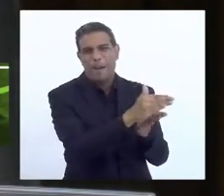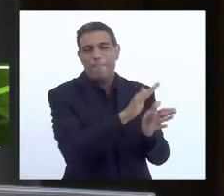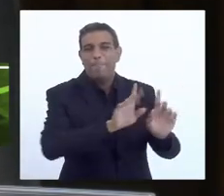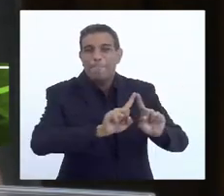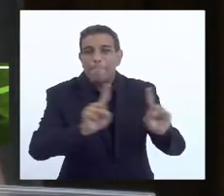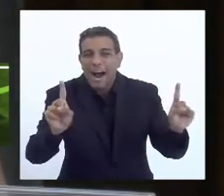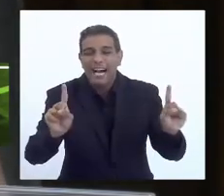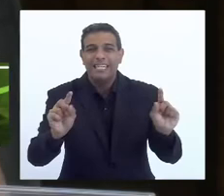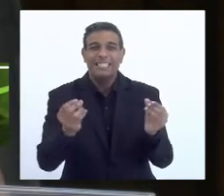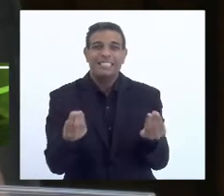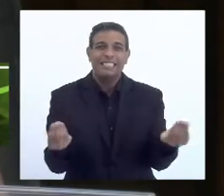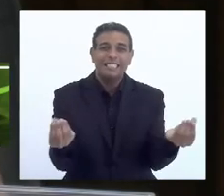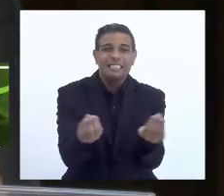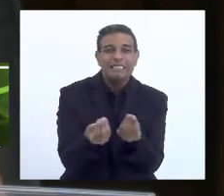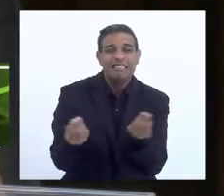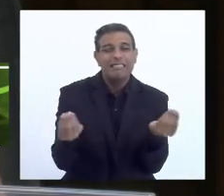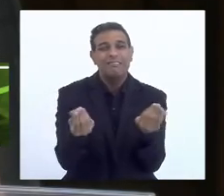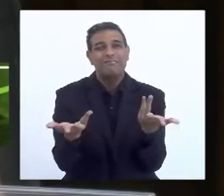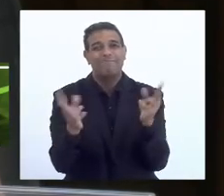Mas